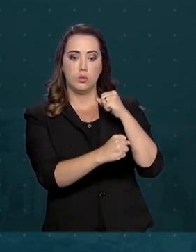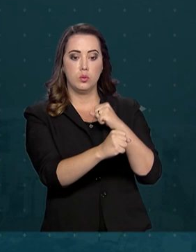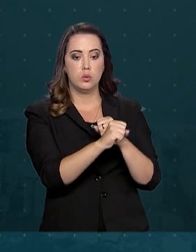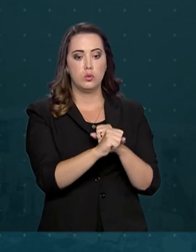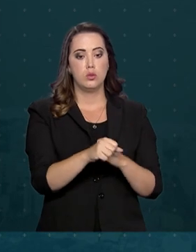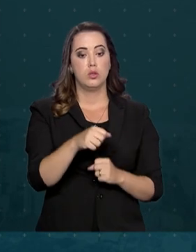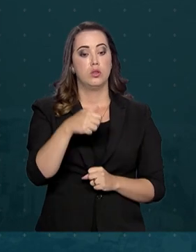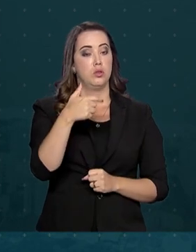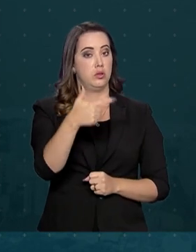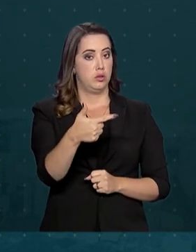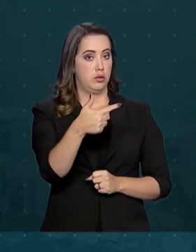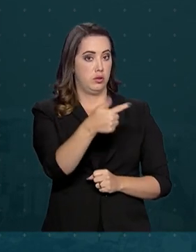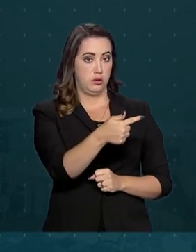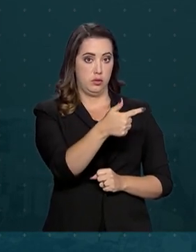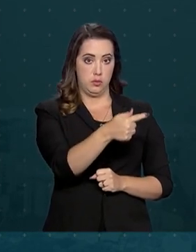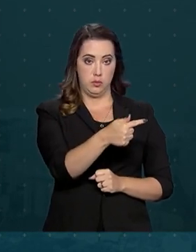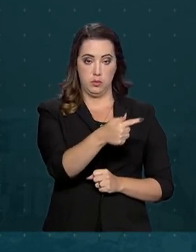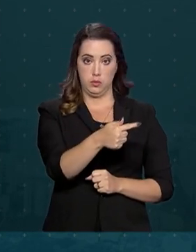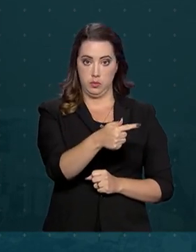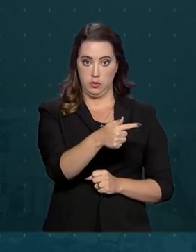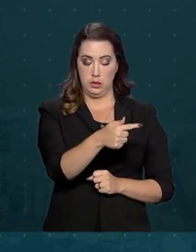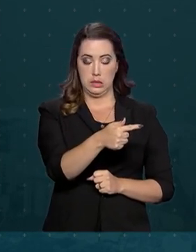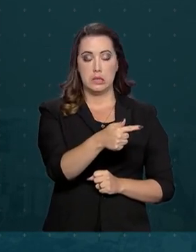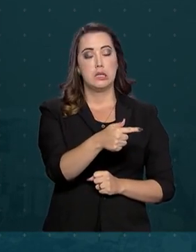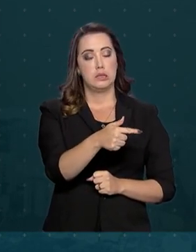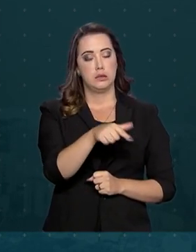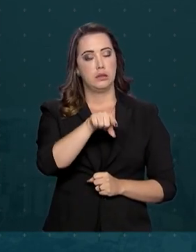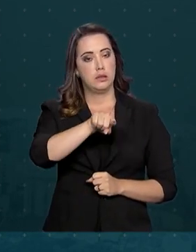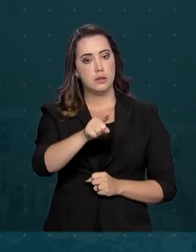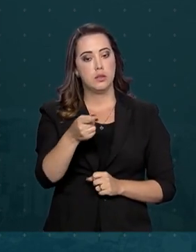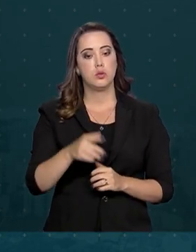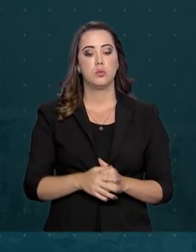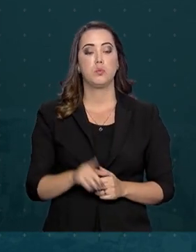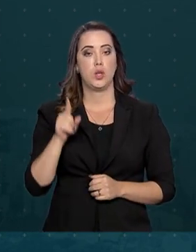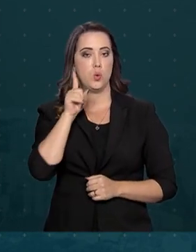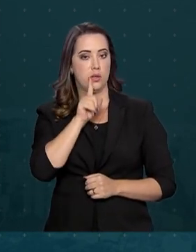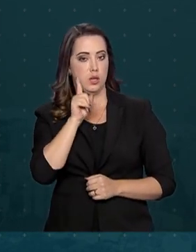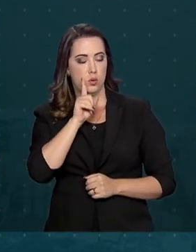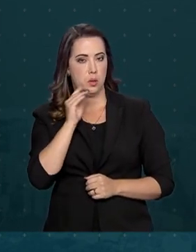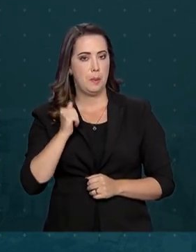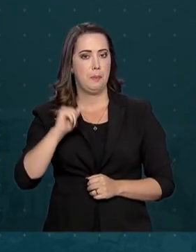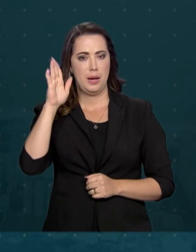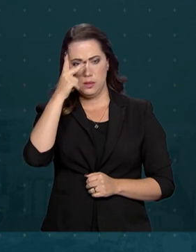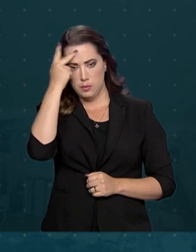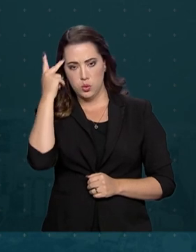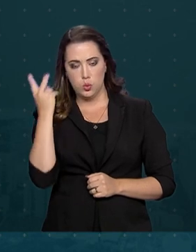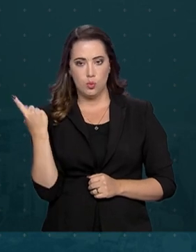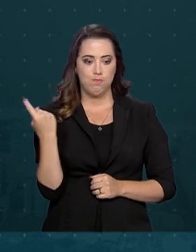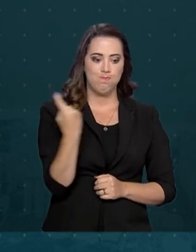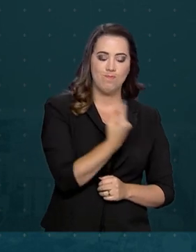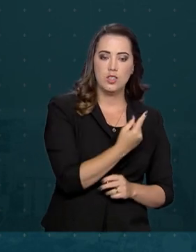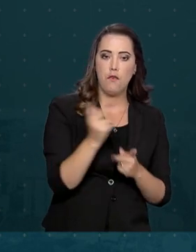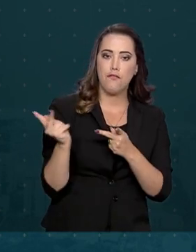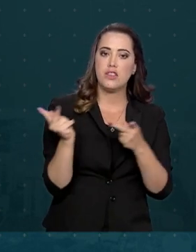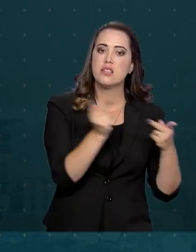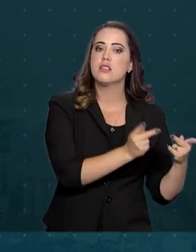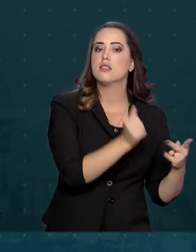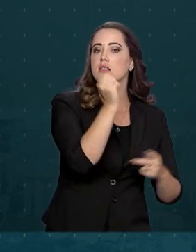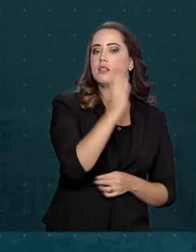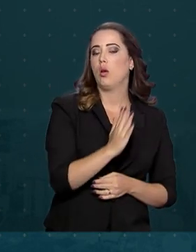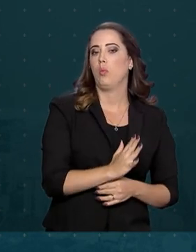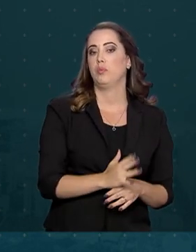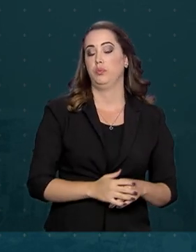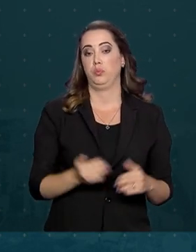sido de mais de 270 mil. Os Estados Unidos foi o país que mais trouxe novos turistas para o território